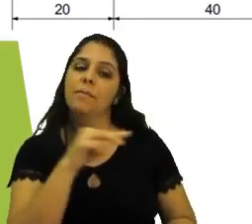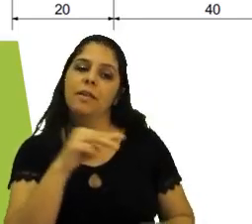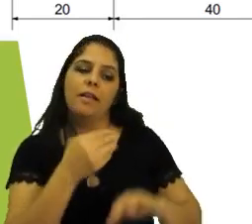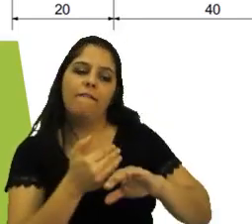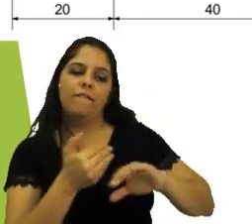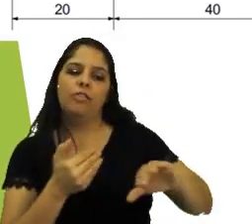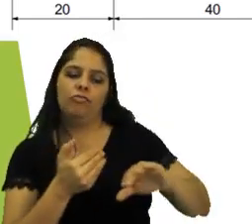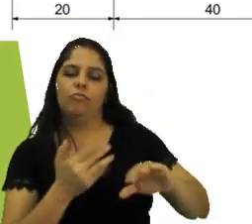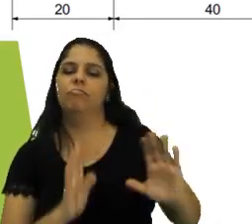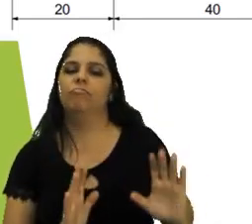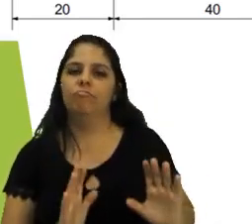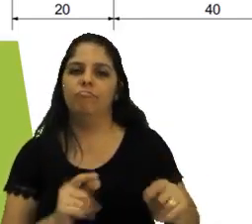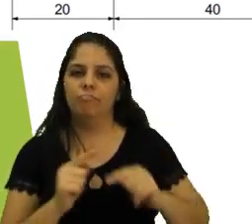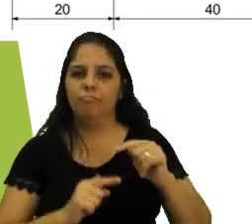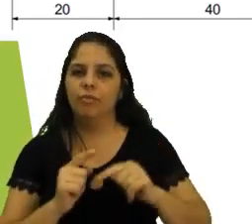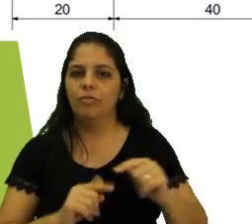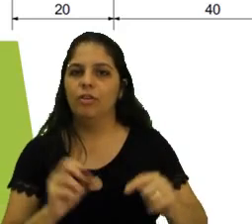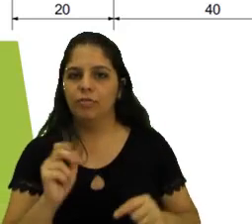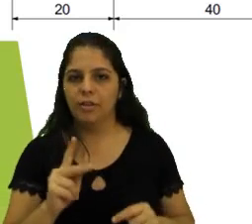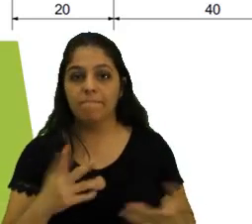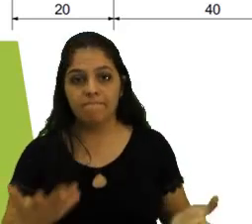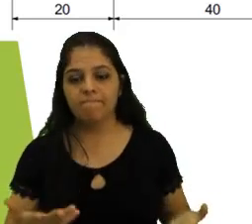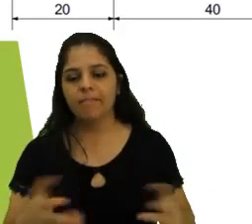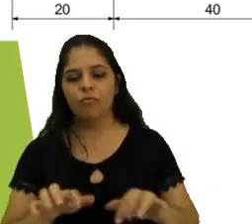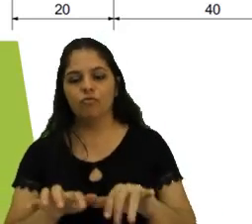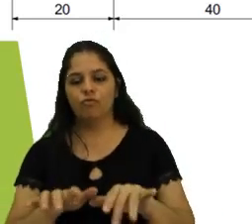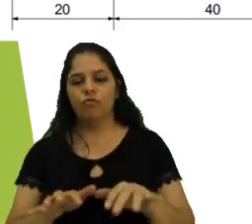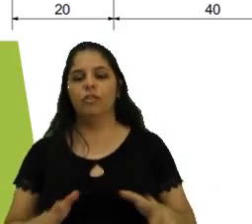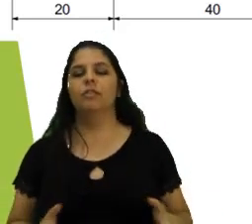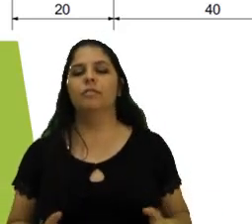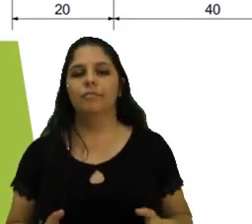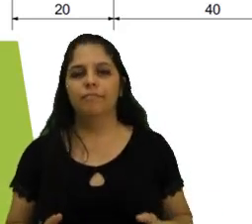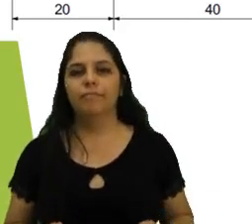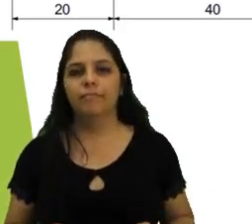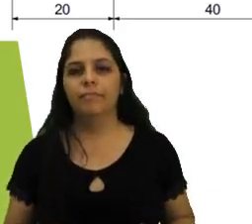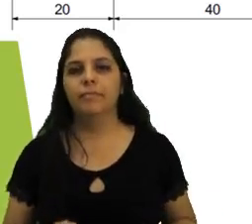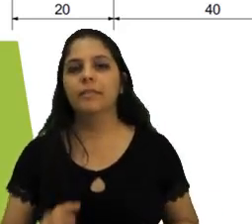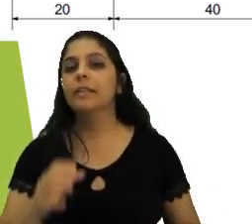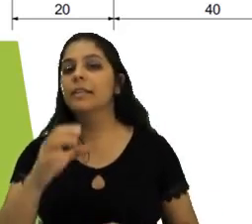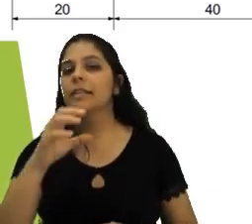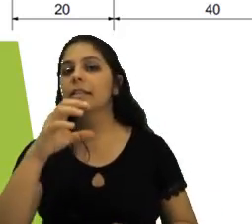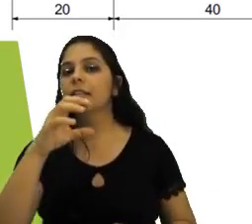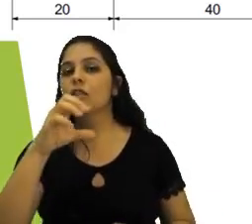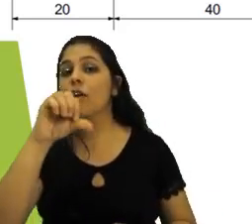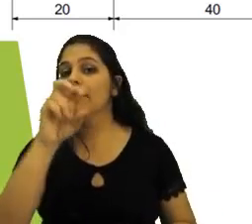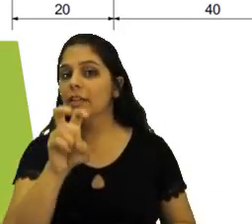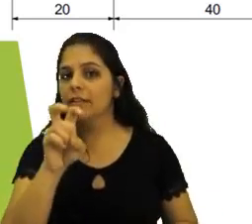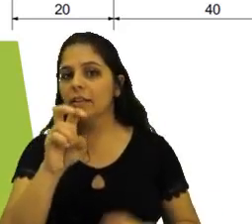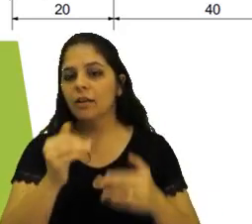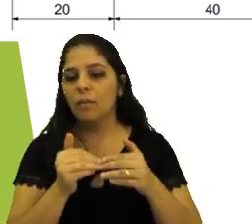né? Ok, aí eu digito aqui Cycle 95, tá? Pulo, não